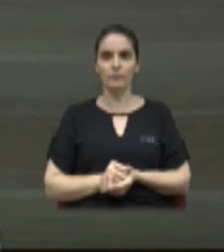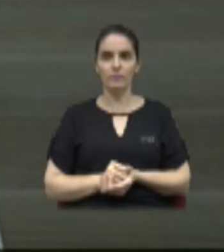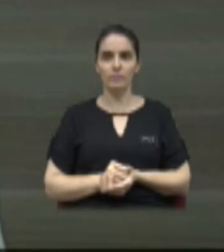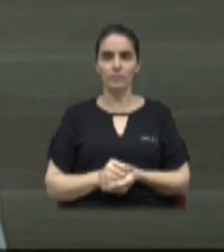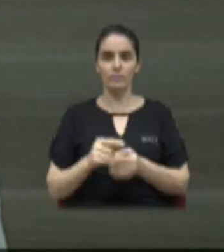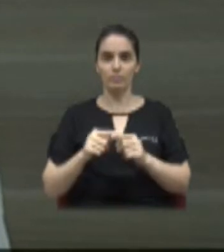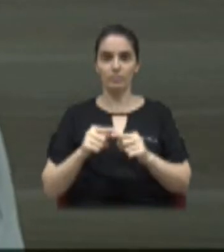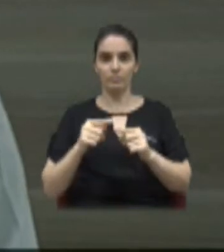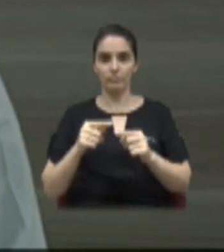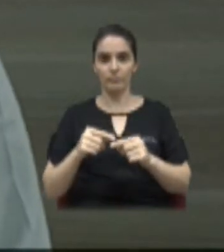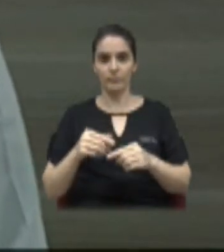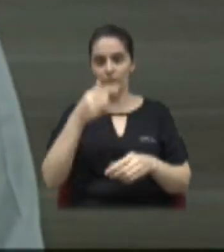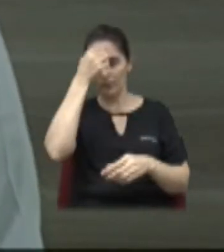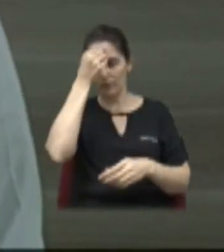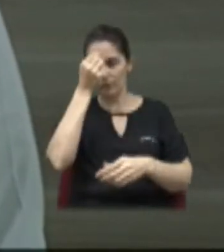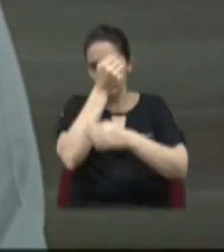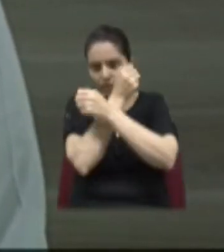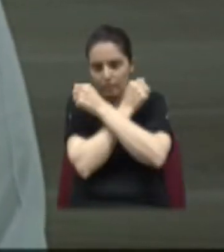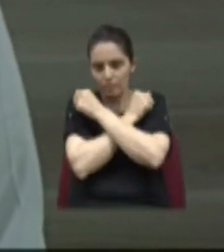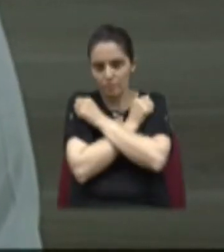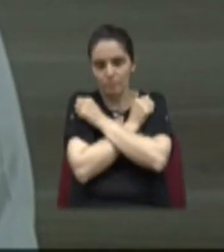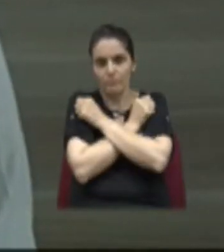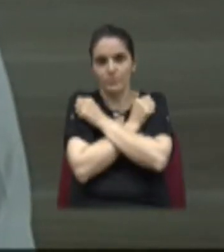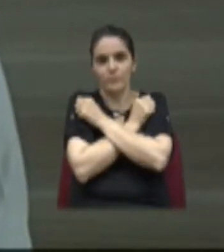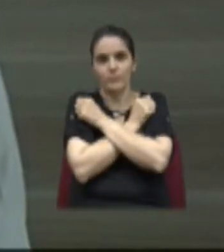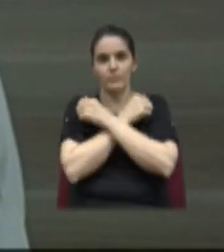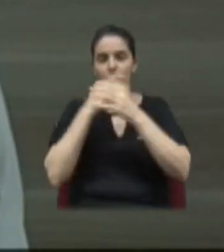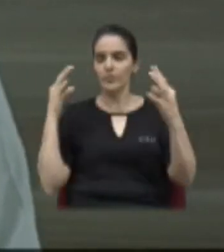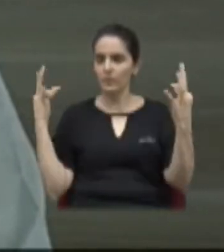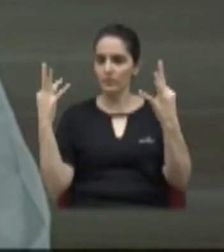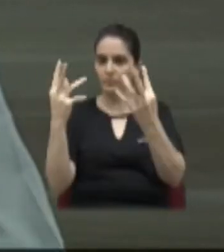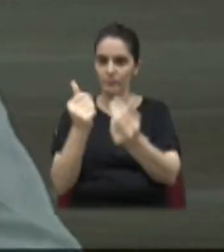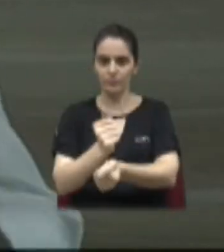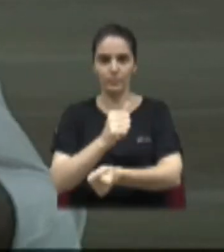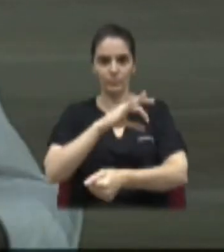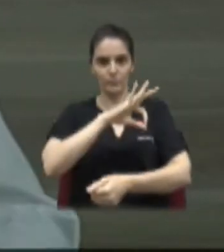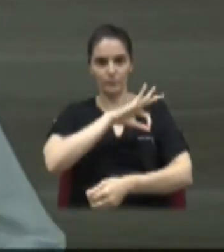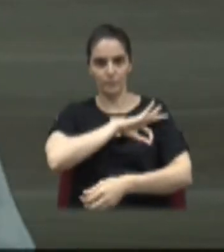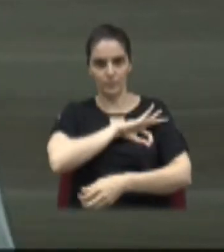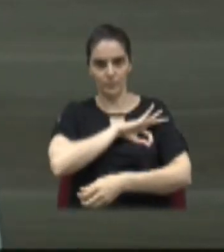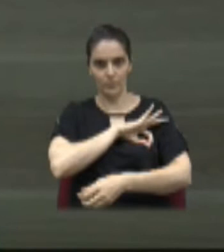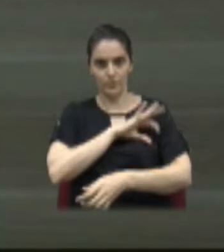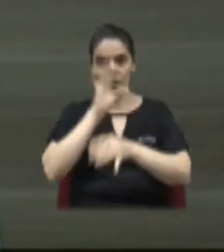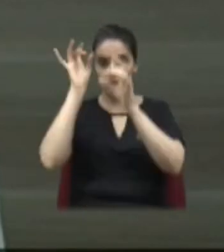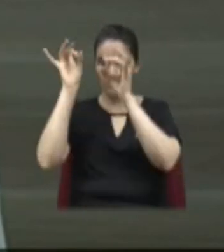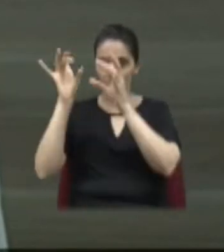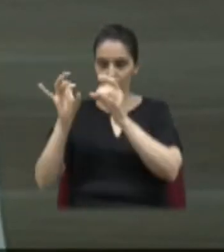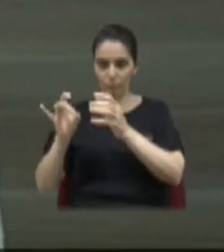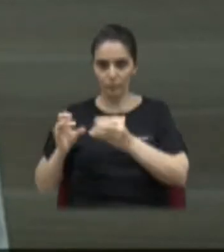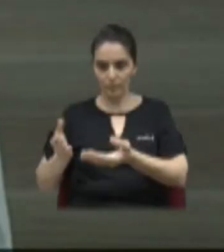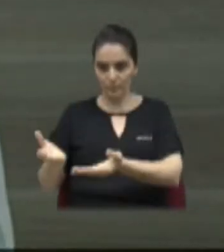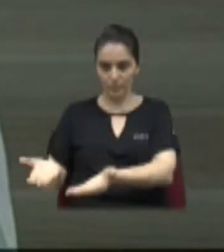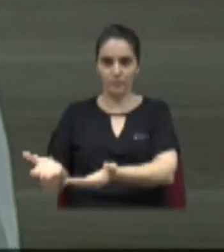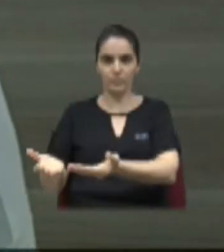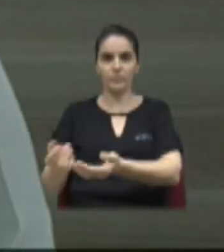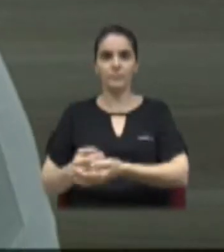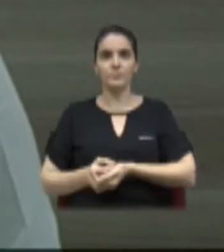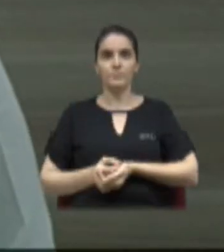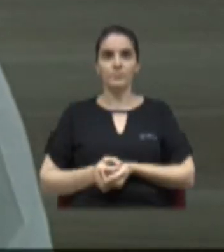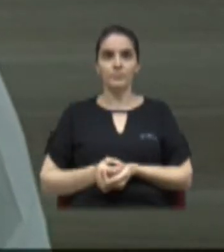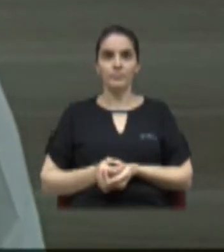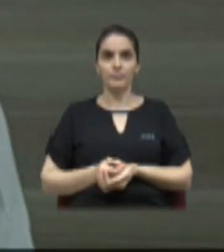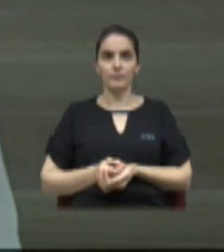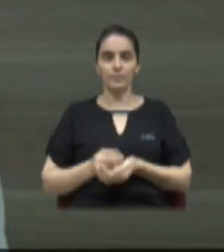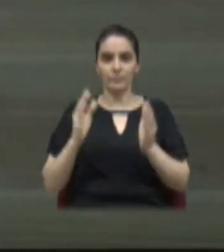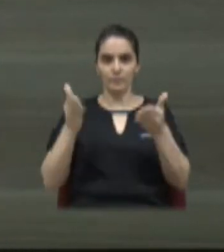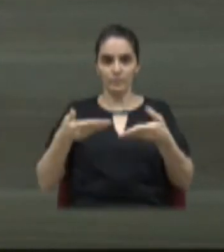aqui o meu abraço fraternal a toda a Polícia Militar, em especial a você, que hoje, eu já